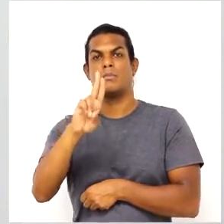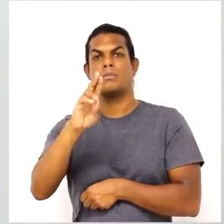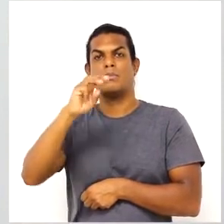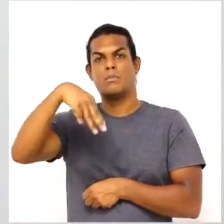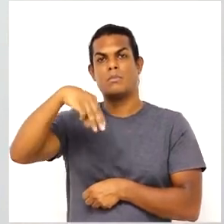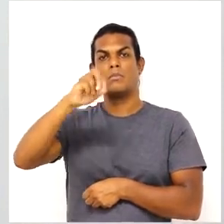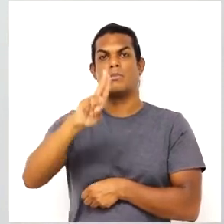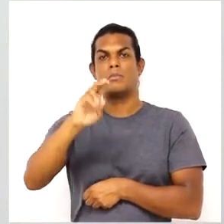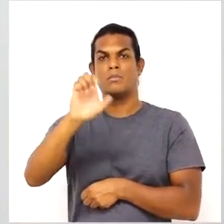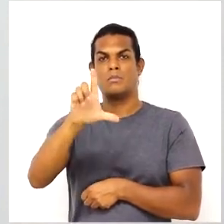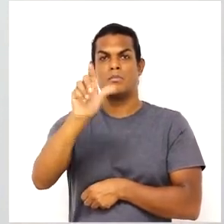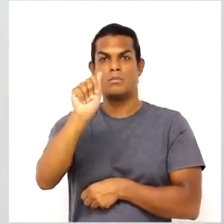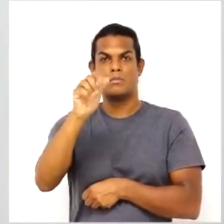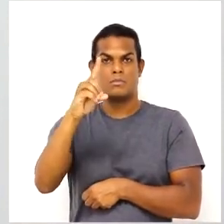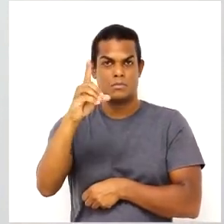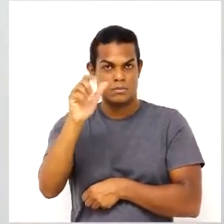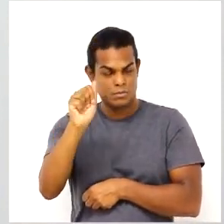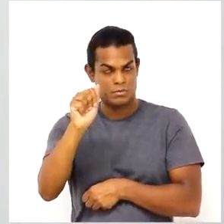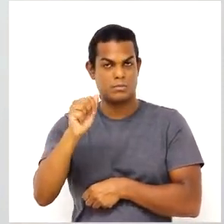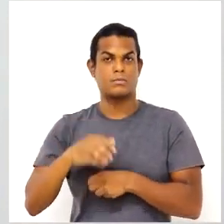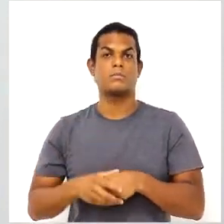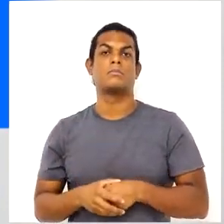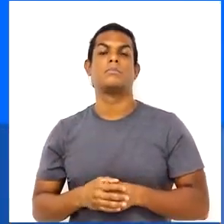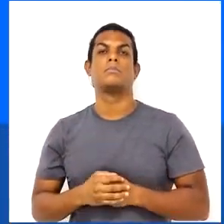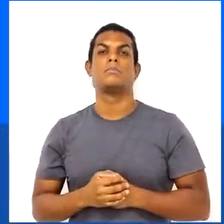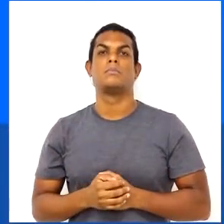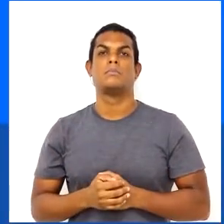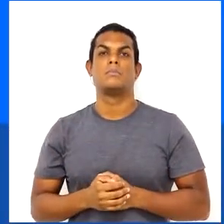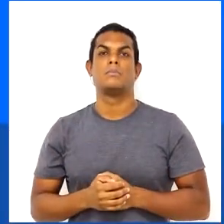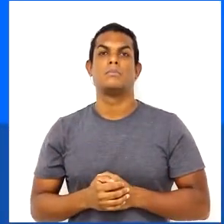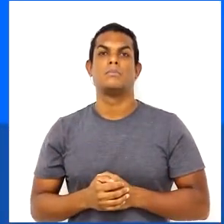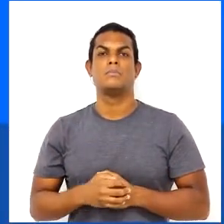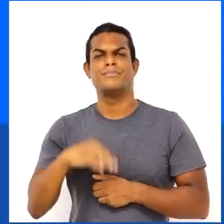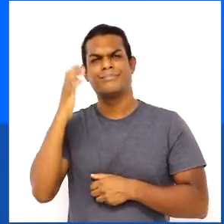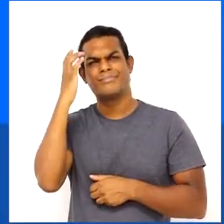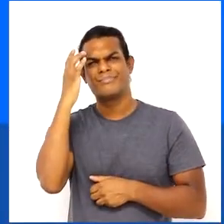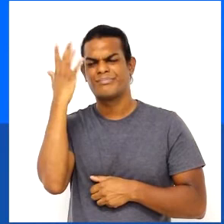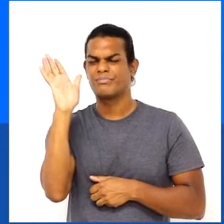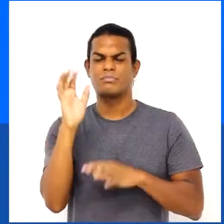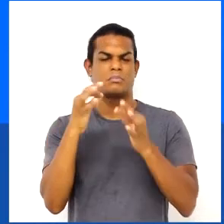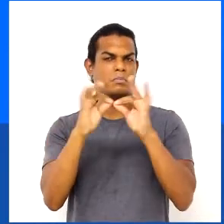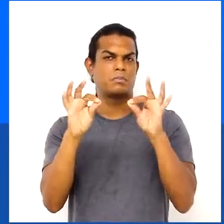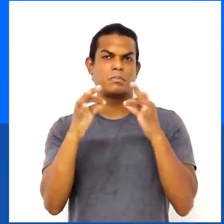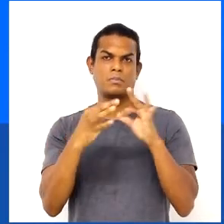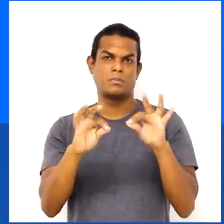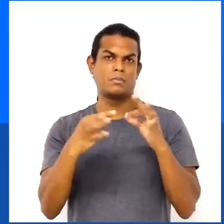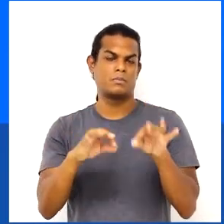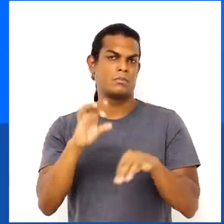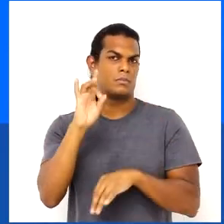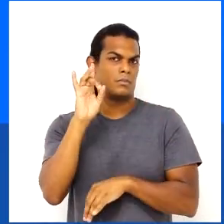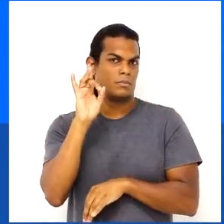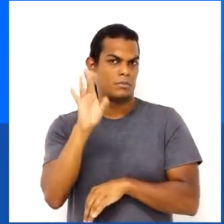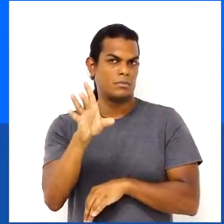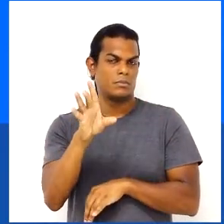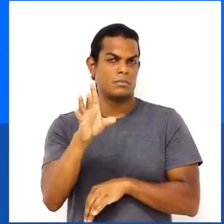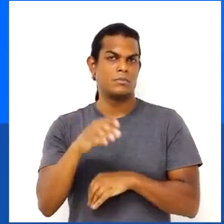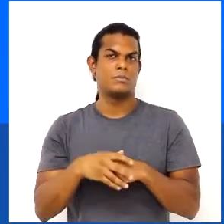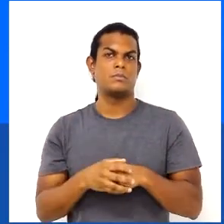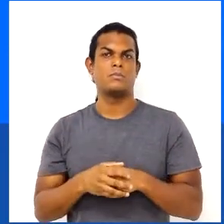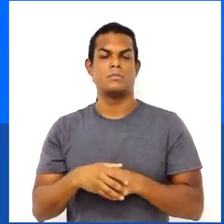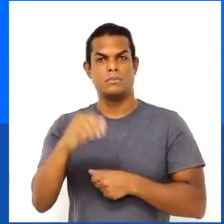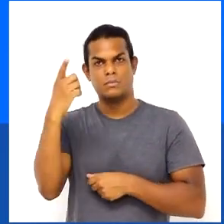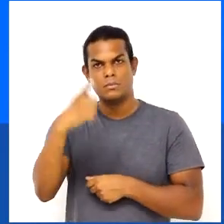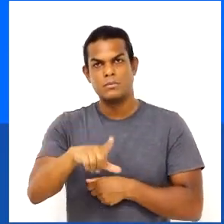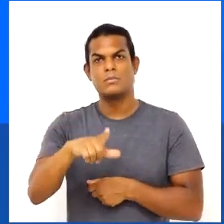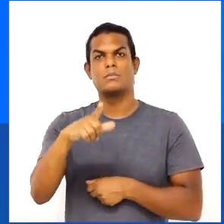da construção da frequência acumulada é bem simples. Basta que a gente repita